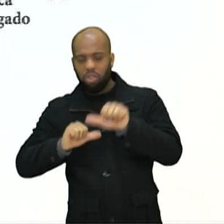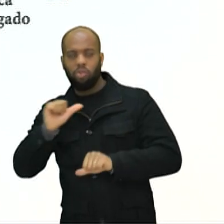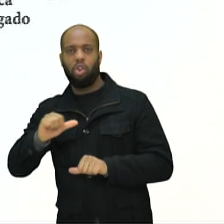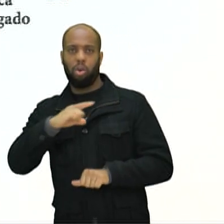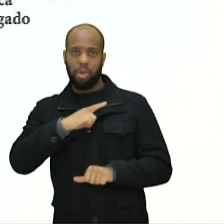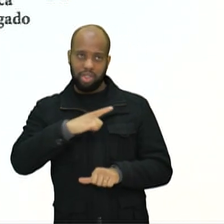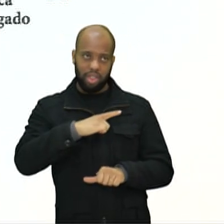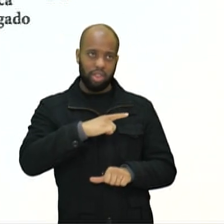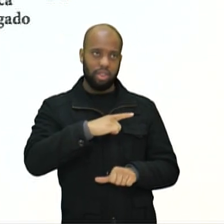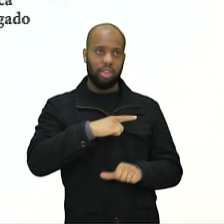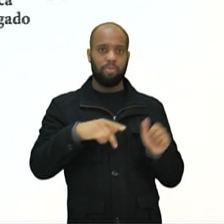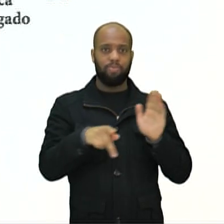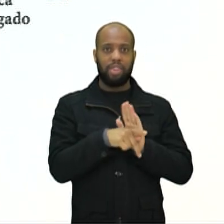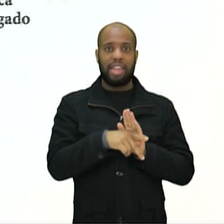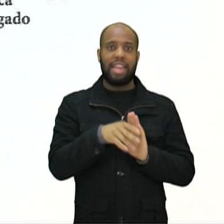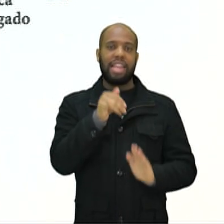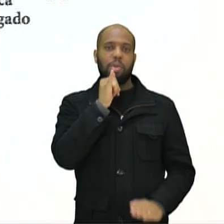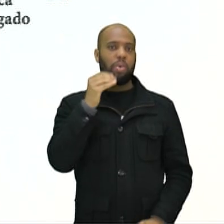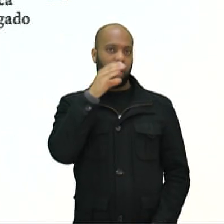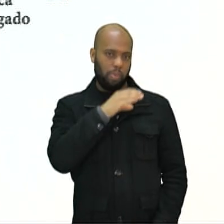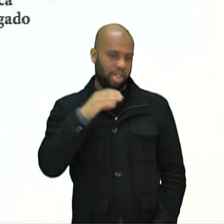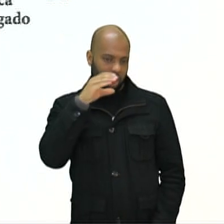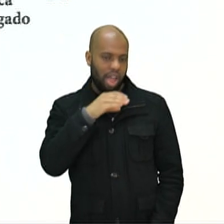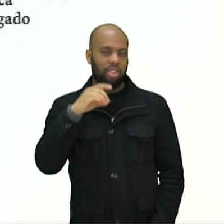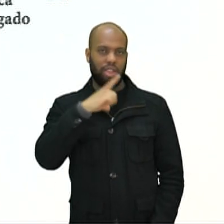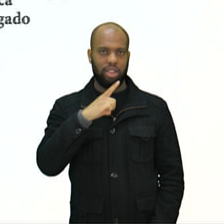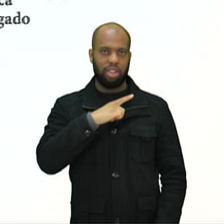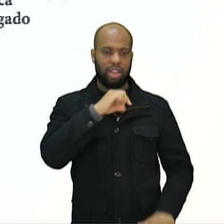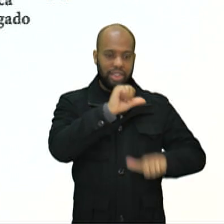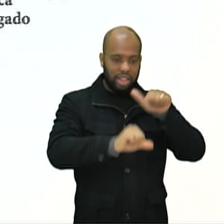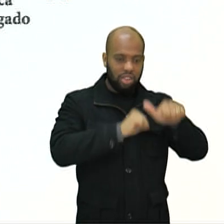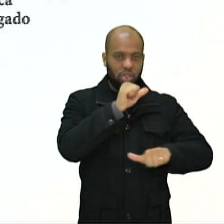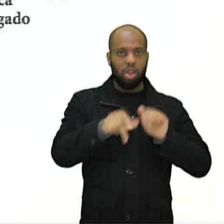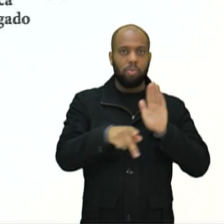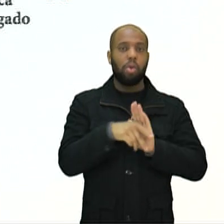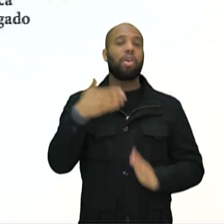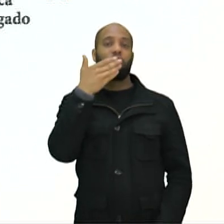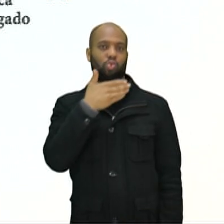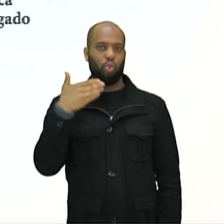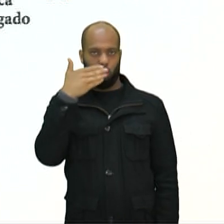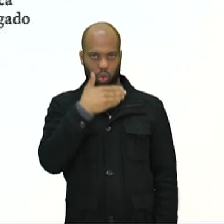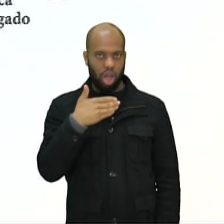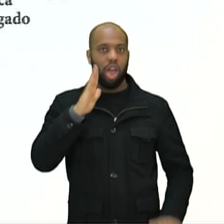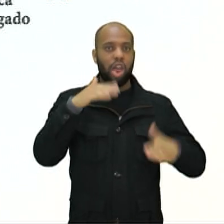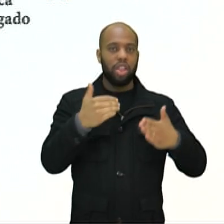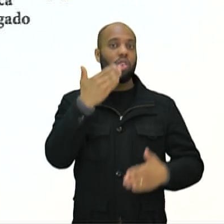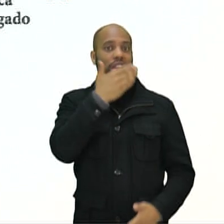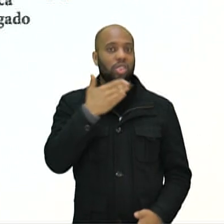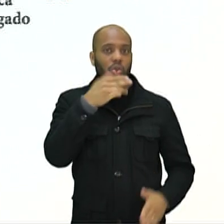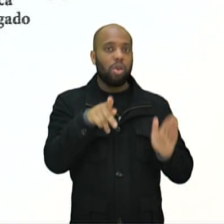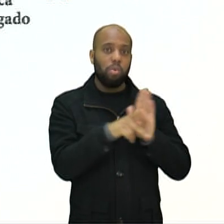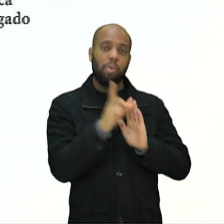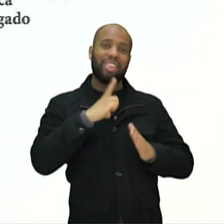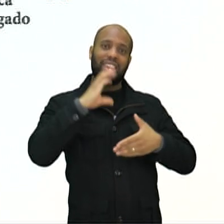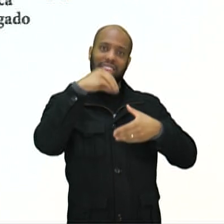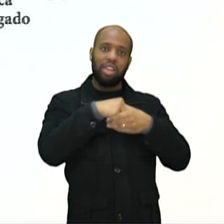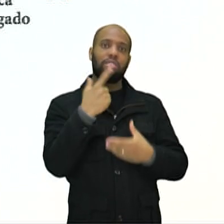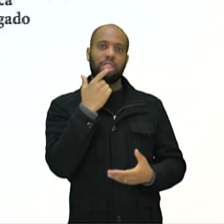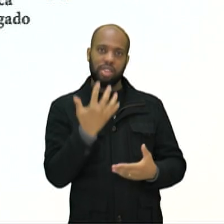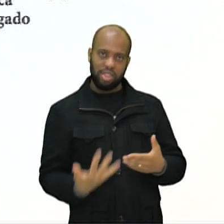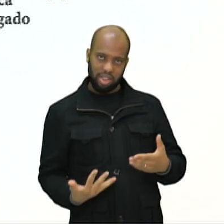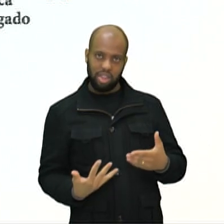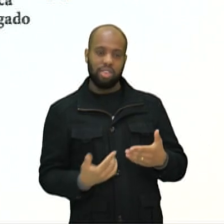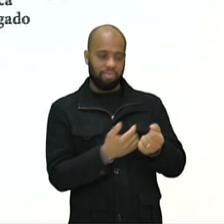transformação, principalmente dos carboidratos, em glicose. Então, essa glicose vai estar no sangue, o pâncreas